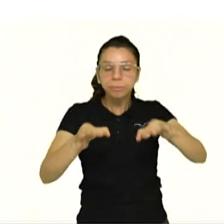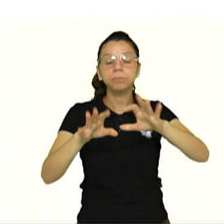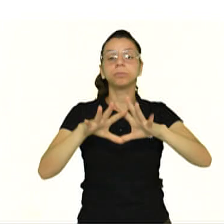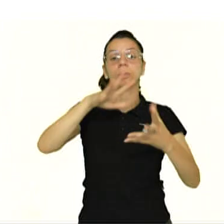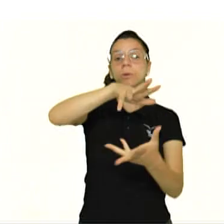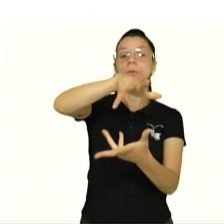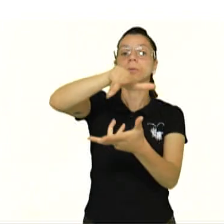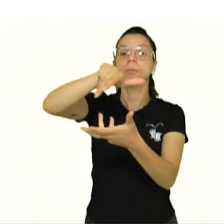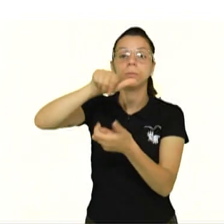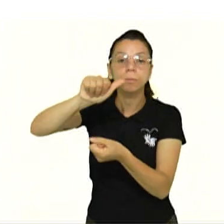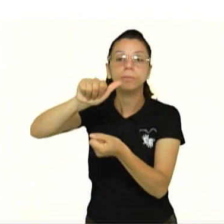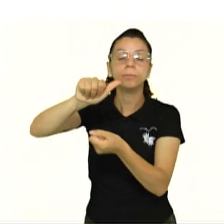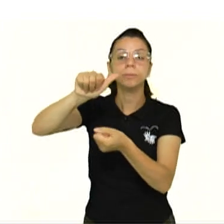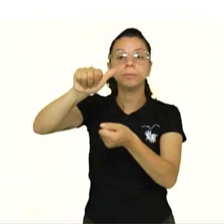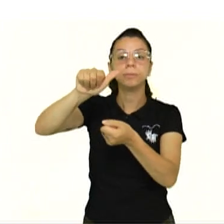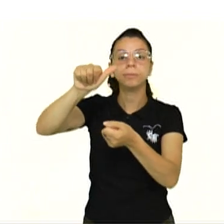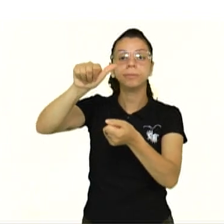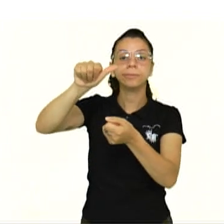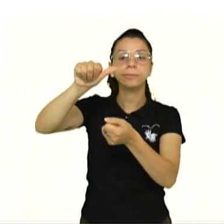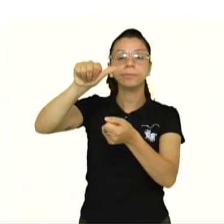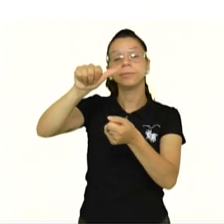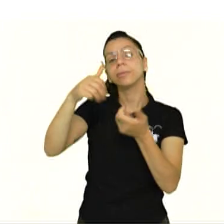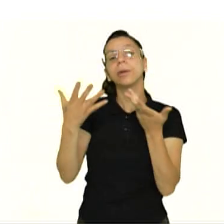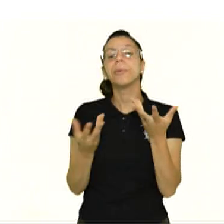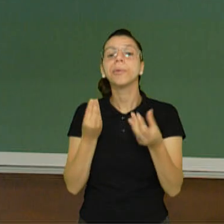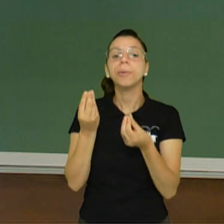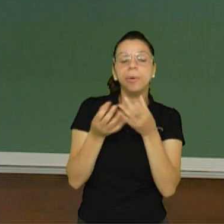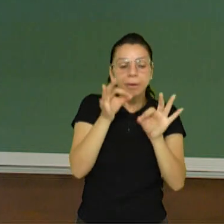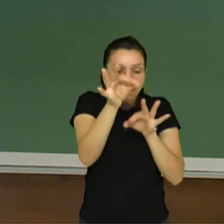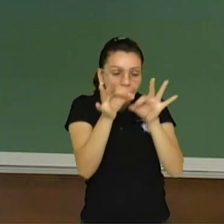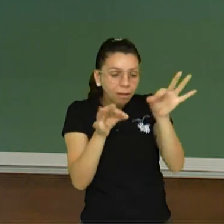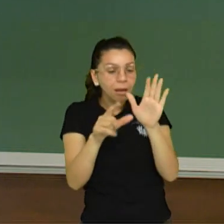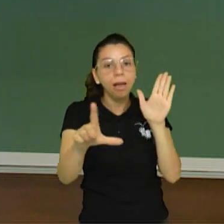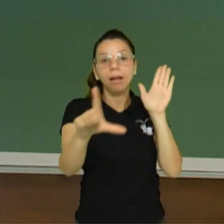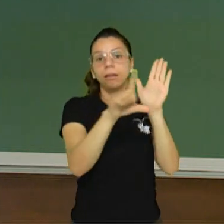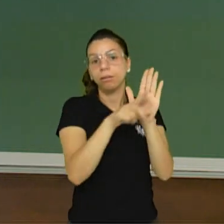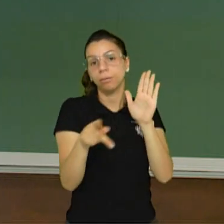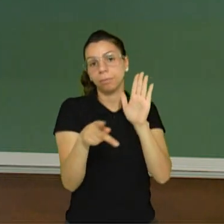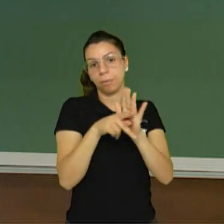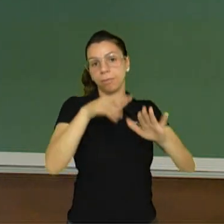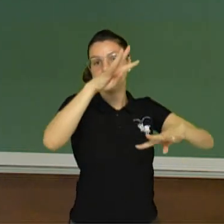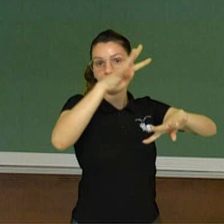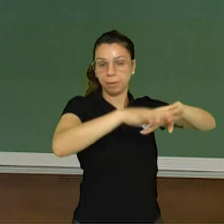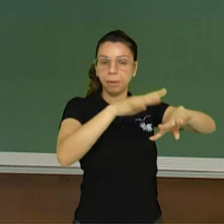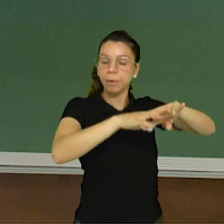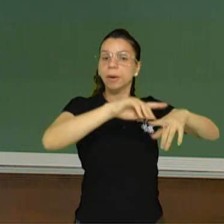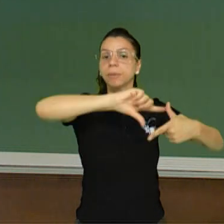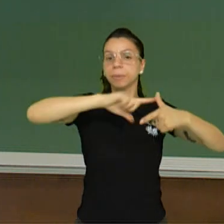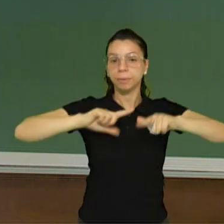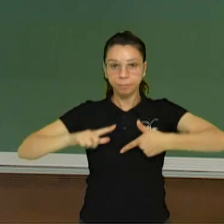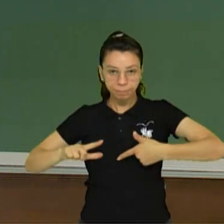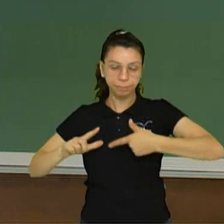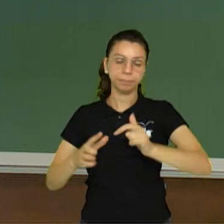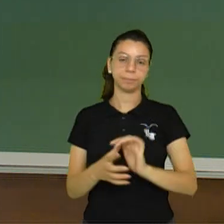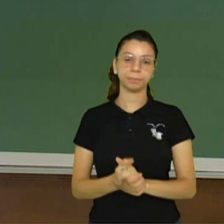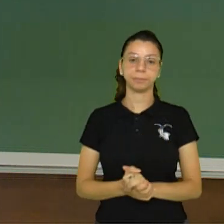mundo ele está regulado pelas leis matemáticas, pela geometria, né?